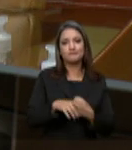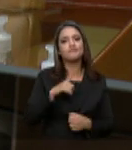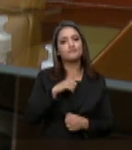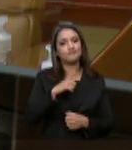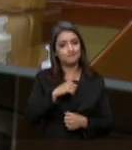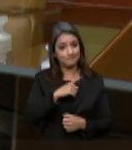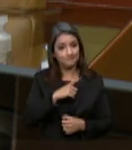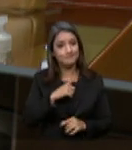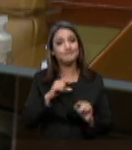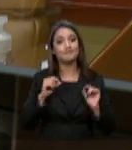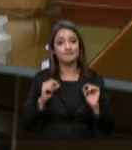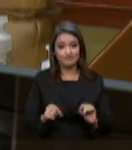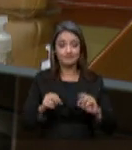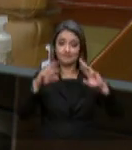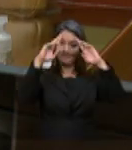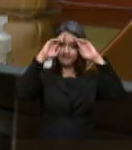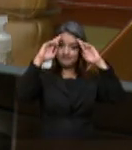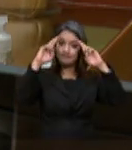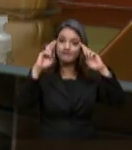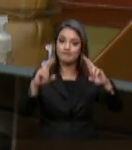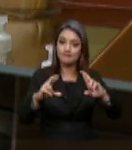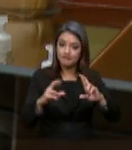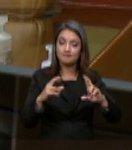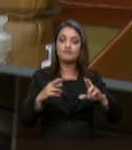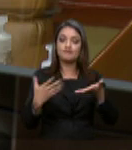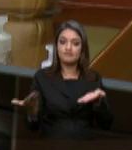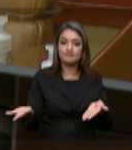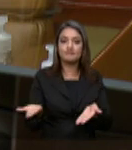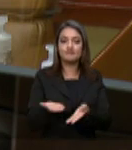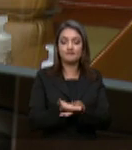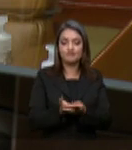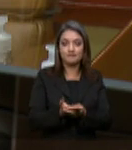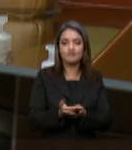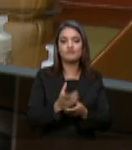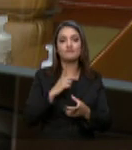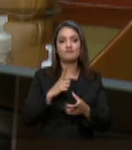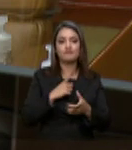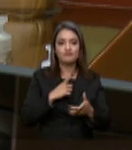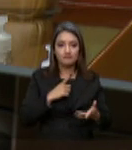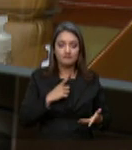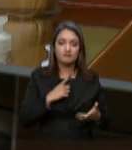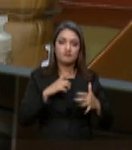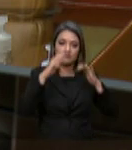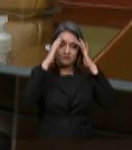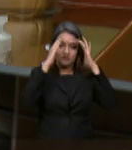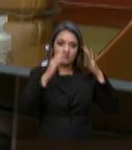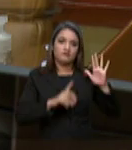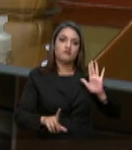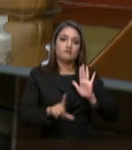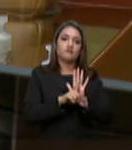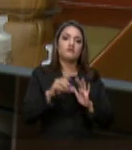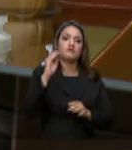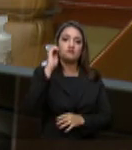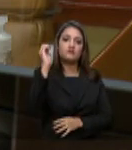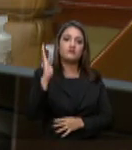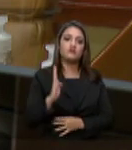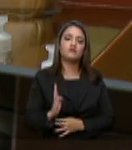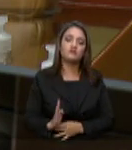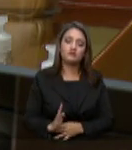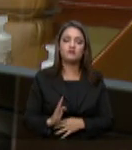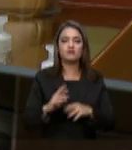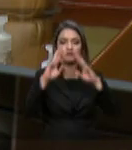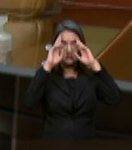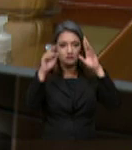temos com imparcialidade respeito ao devido processo legal o atendimento pleno da legislação brasileira e o respeito